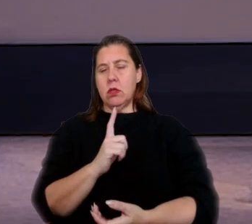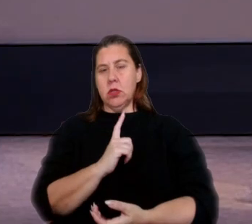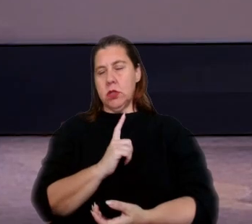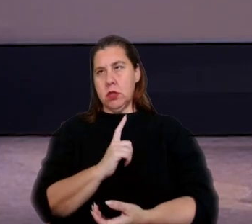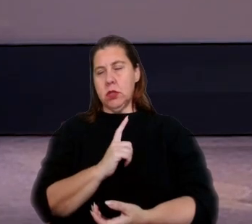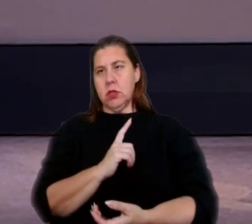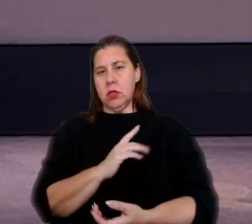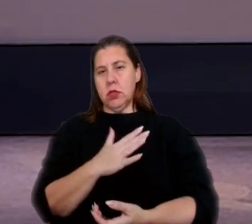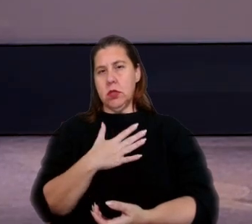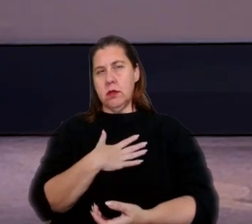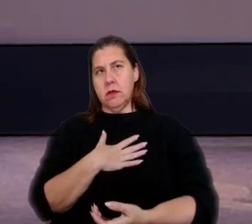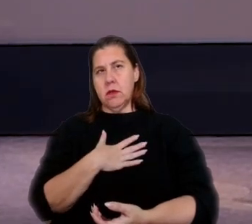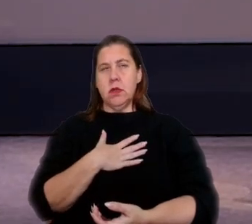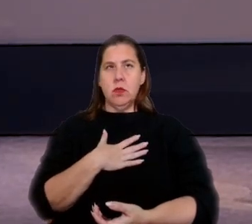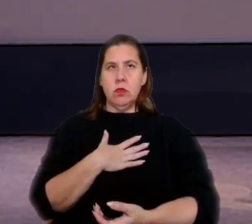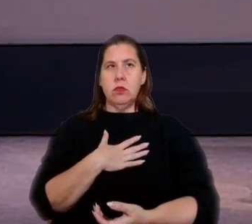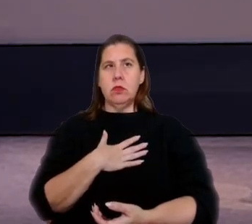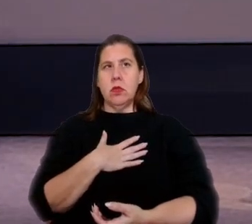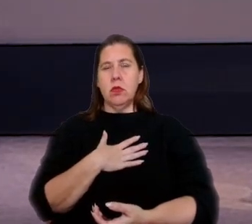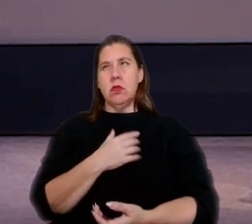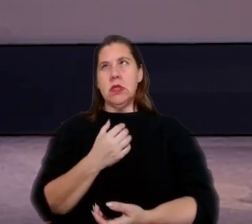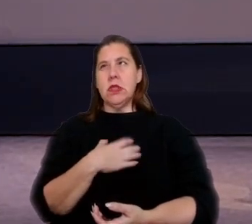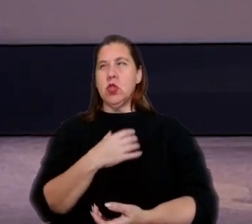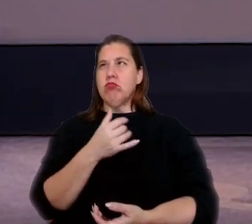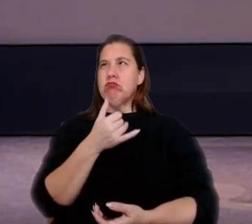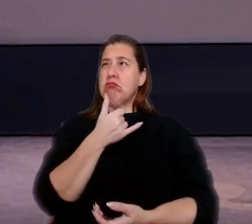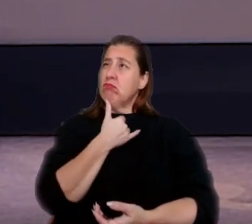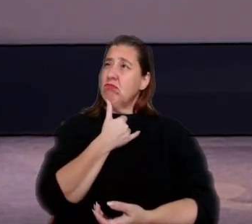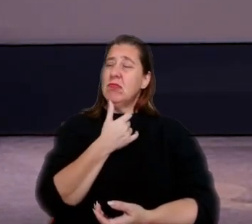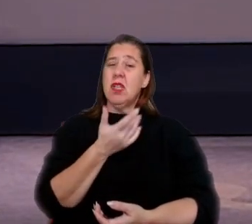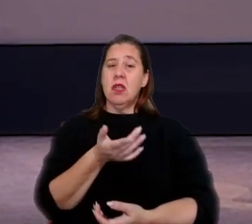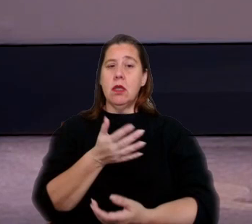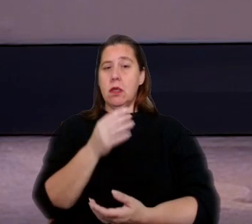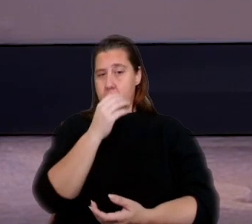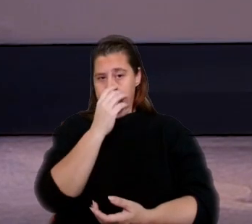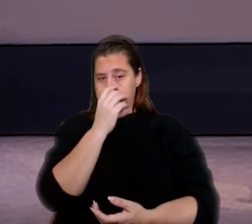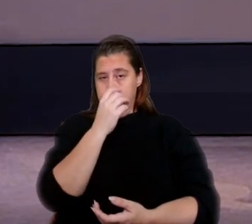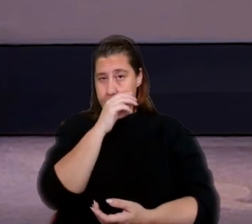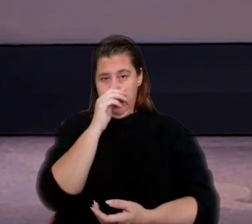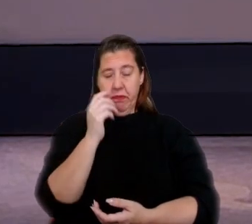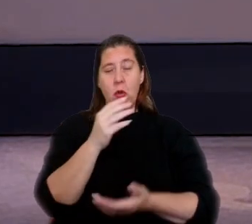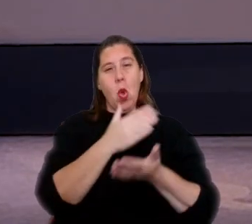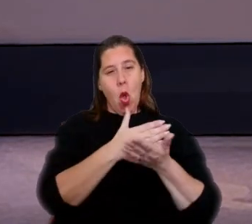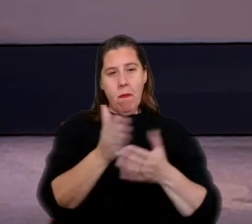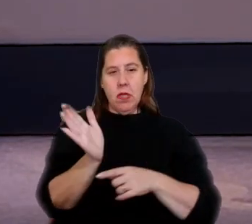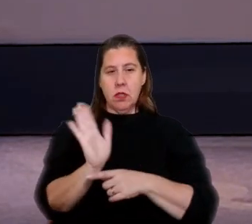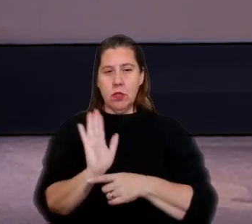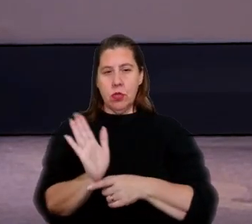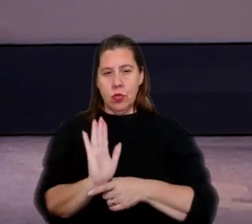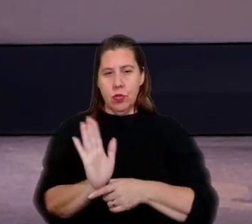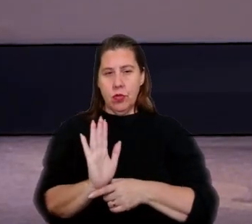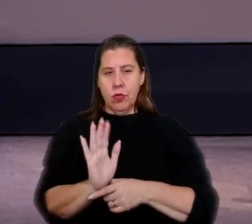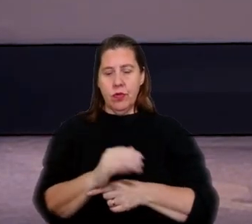tive uma certa, não é bem decepção, mas assim, quando, no começo do